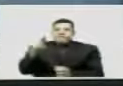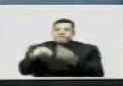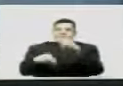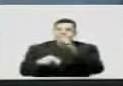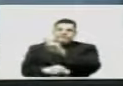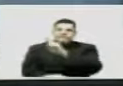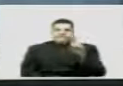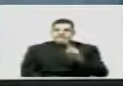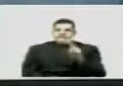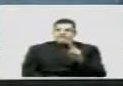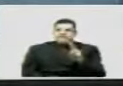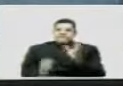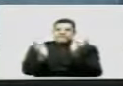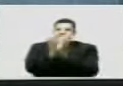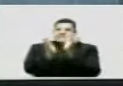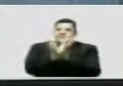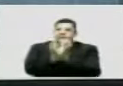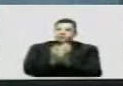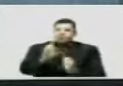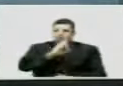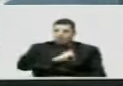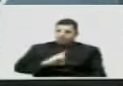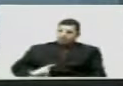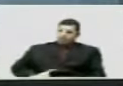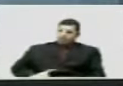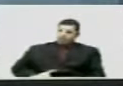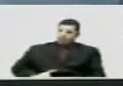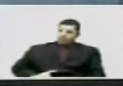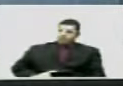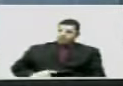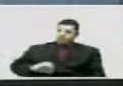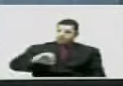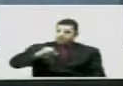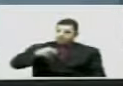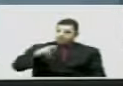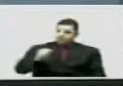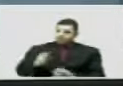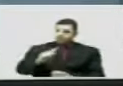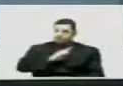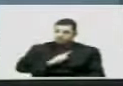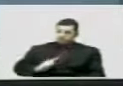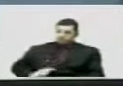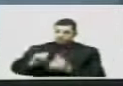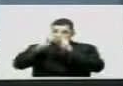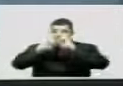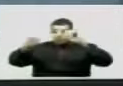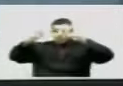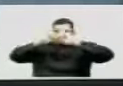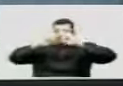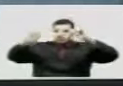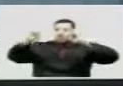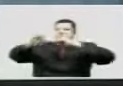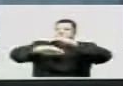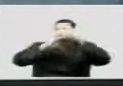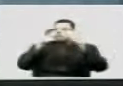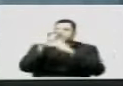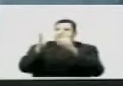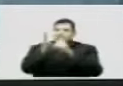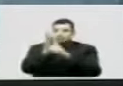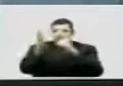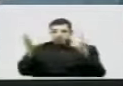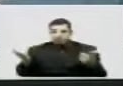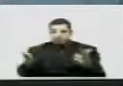Esse é o nome da turma, deputado Zé Ricardo, que o governador anunciou com pompa em todos os